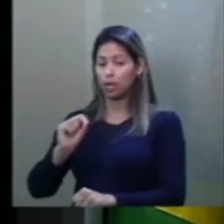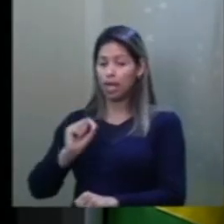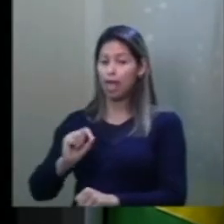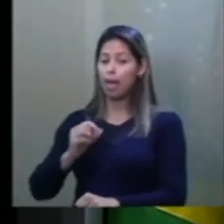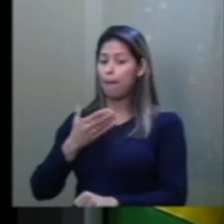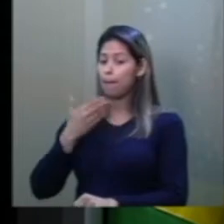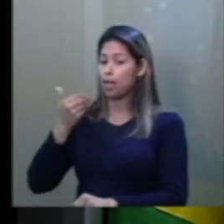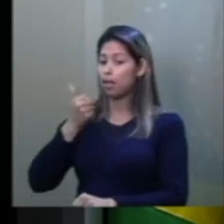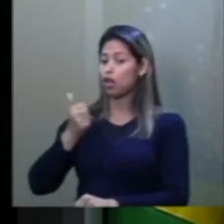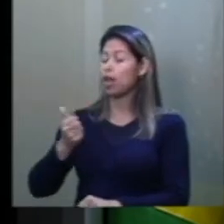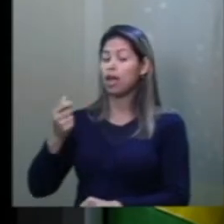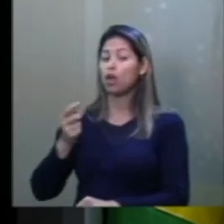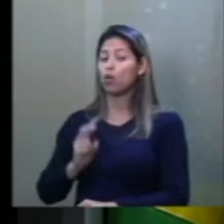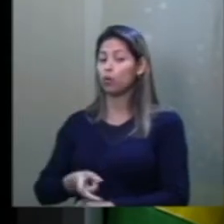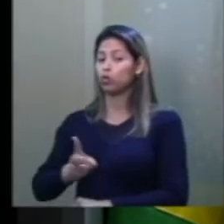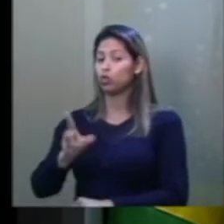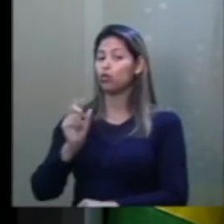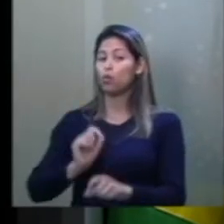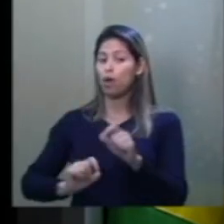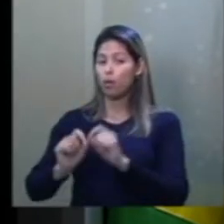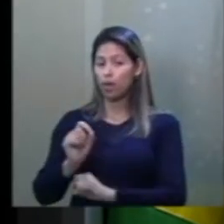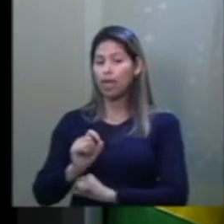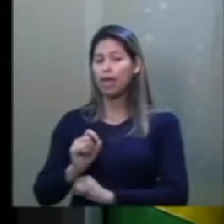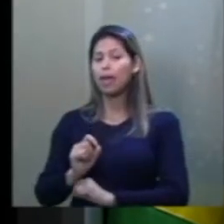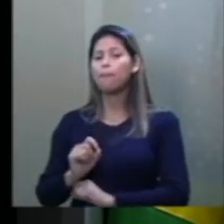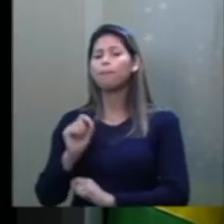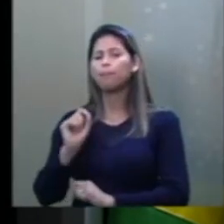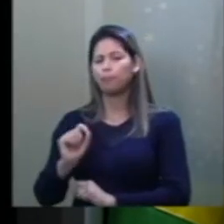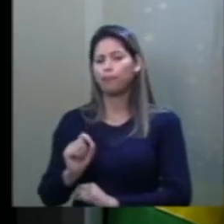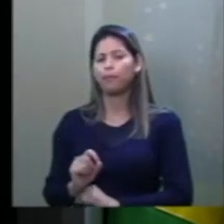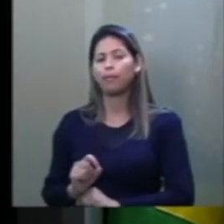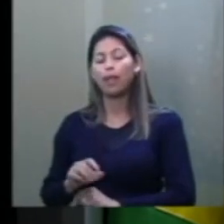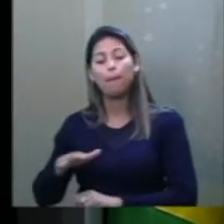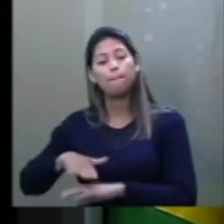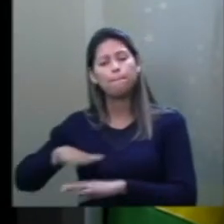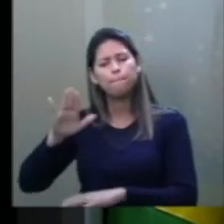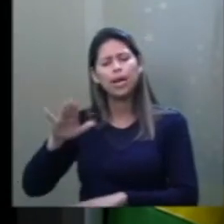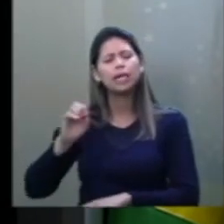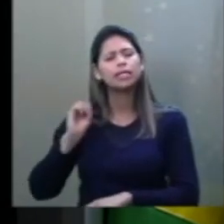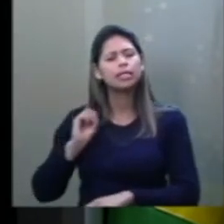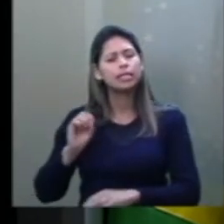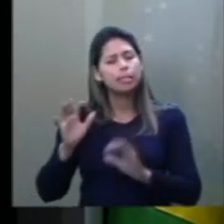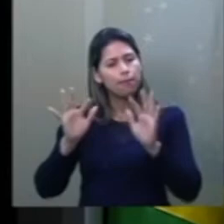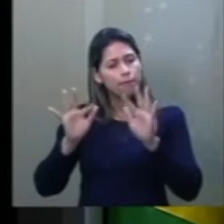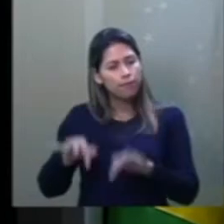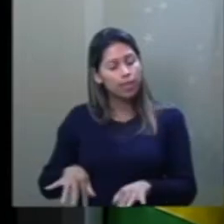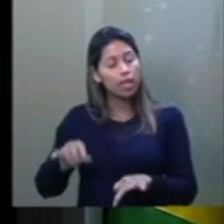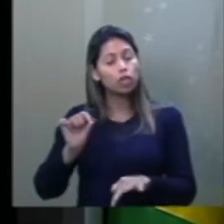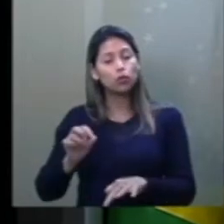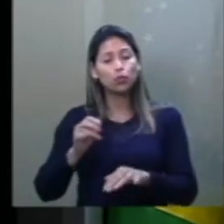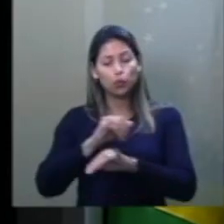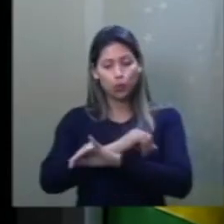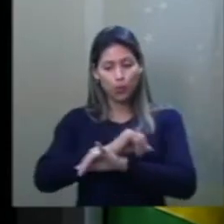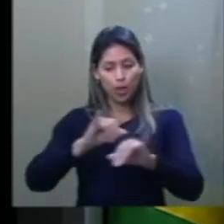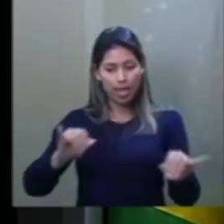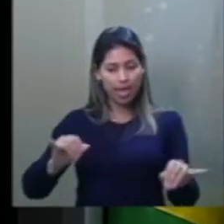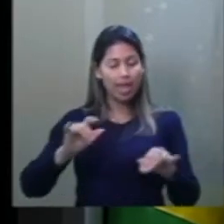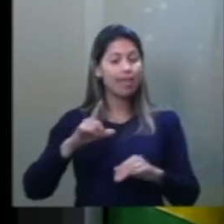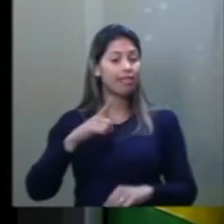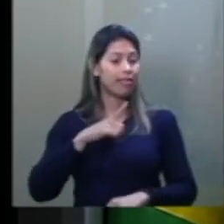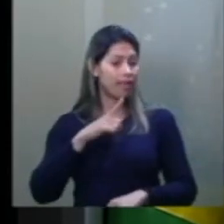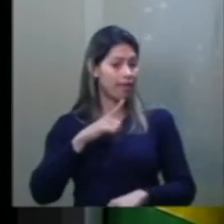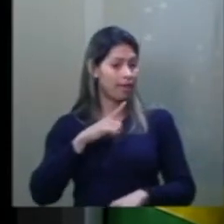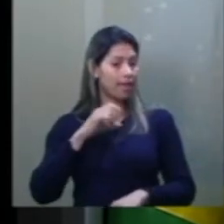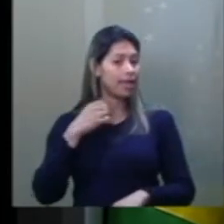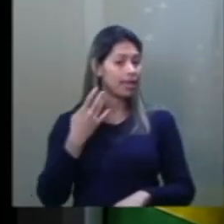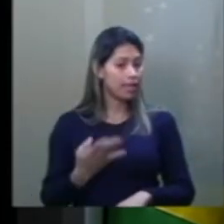irá continuar cumprindo sua missão, custe o que custar. Finalizo, senhor presidente, dizendo que, desta forma,